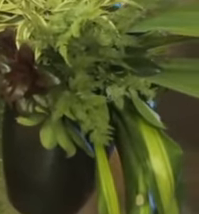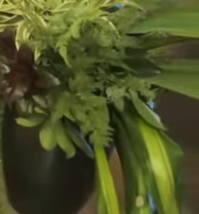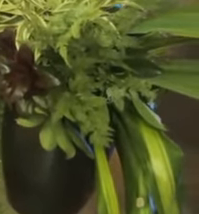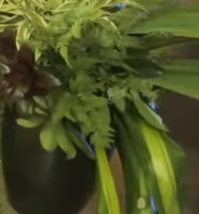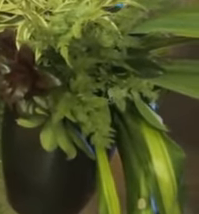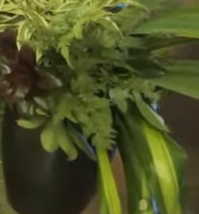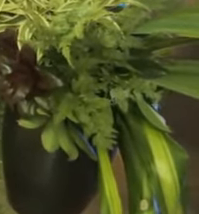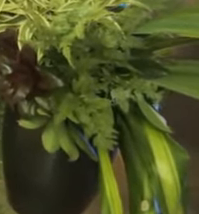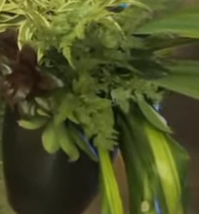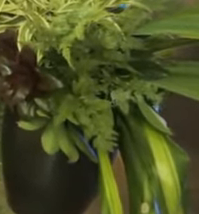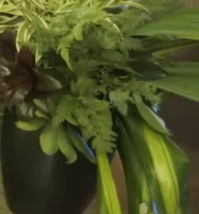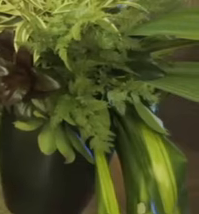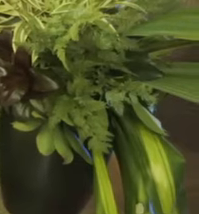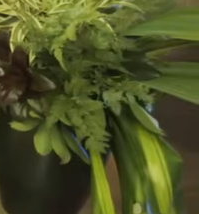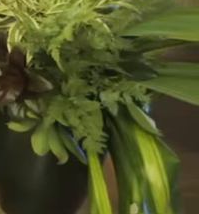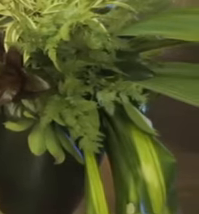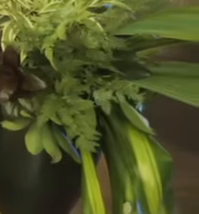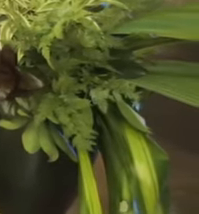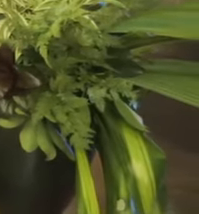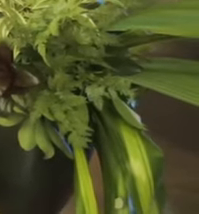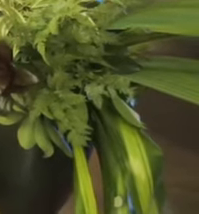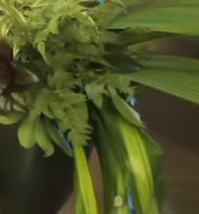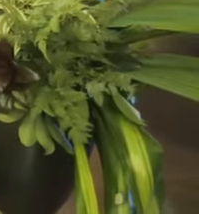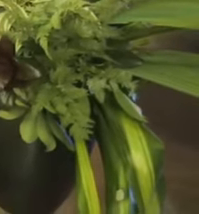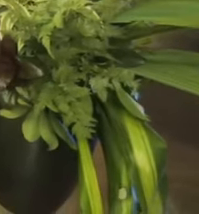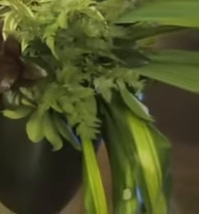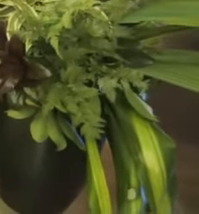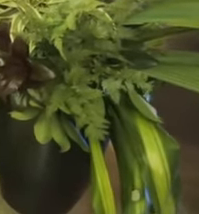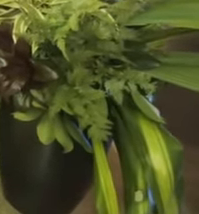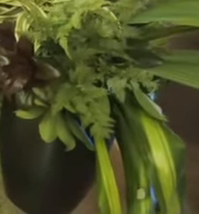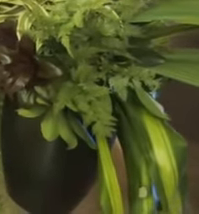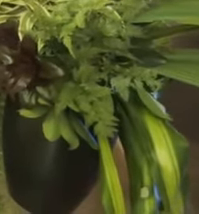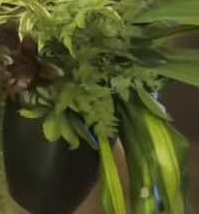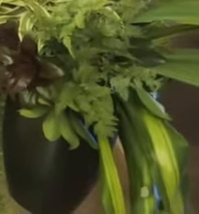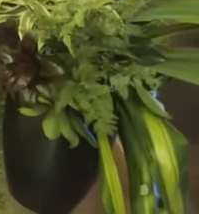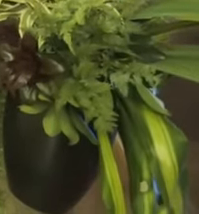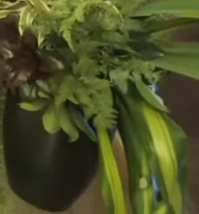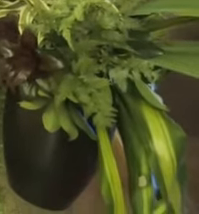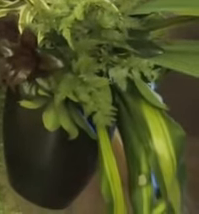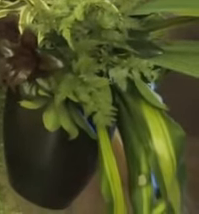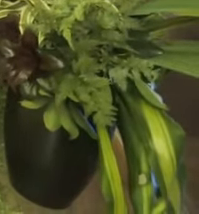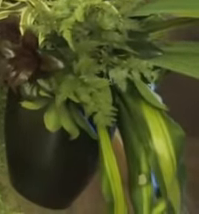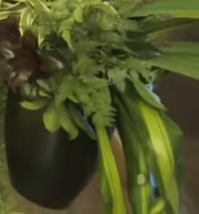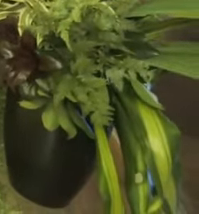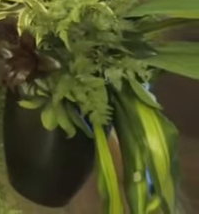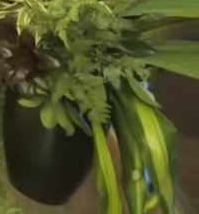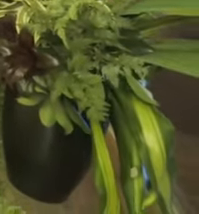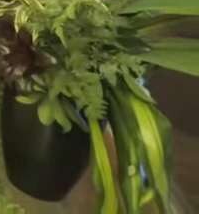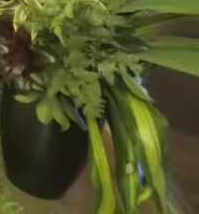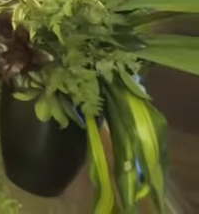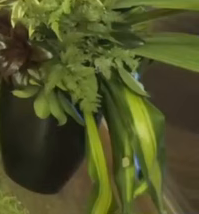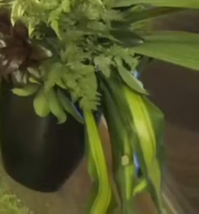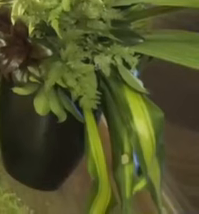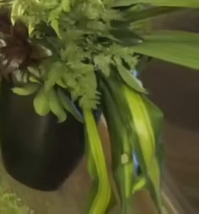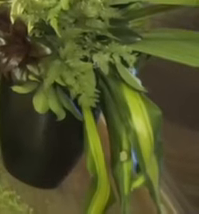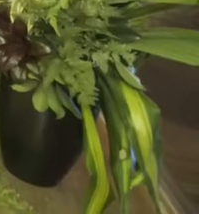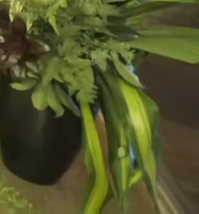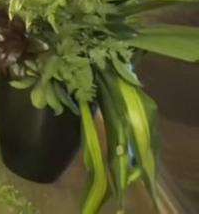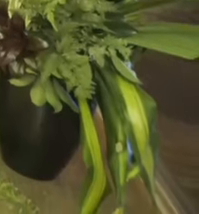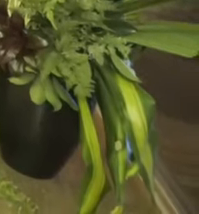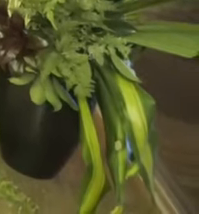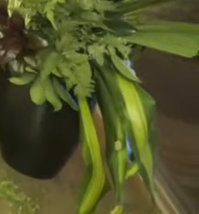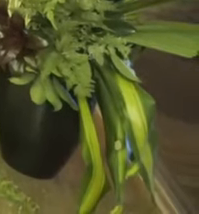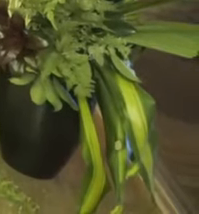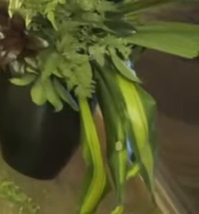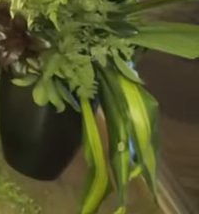né, mano? Porra, parabéns, mano. Tudo lindão. Tudo... Lembrando que a gente tentamos fazer com o máximo de pessoas reduzido, né, mano? Exatamente.